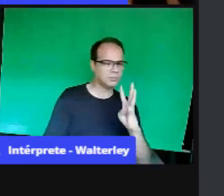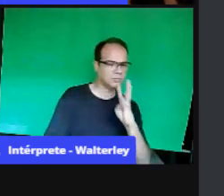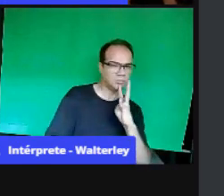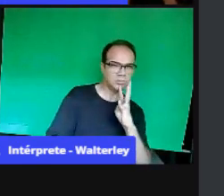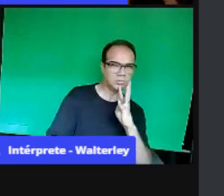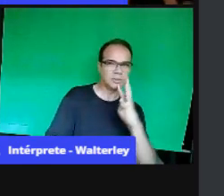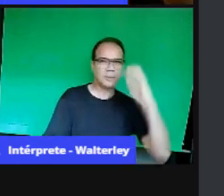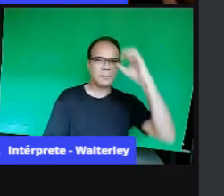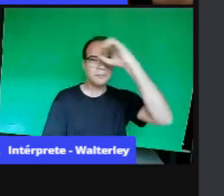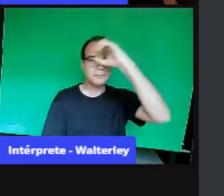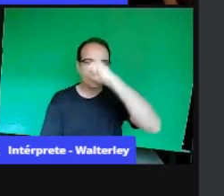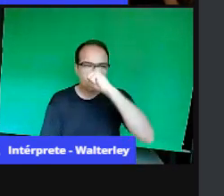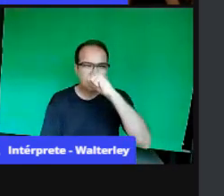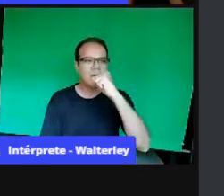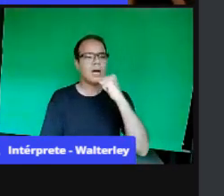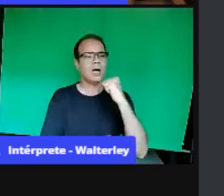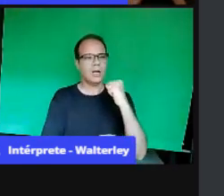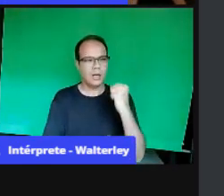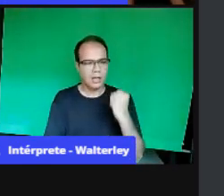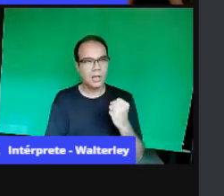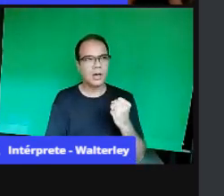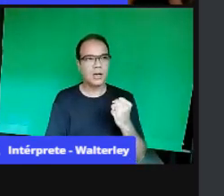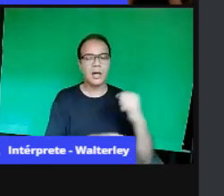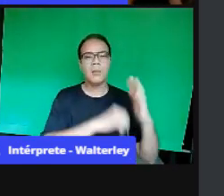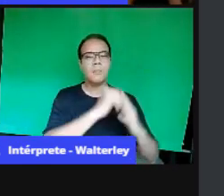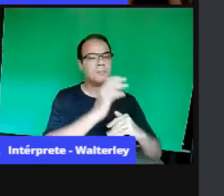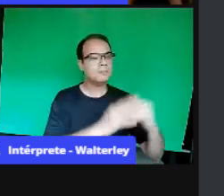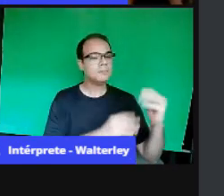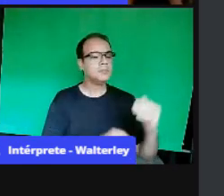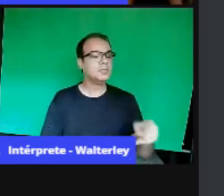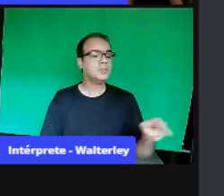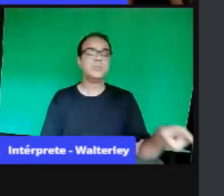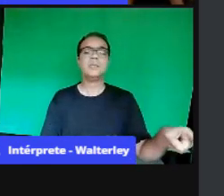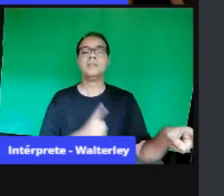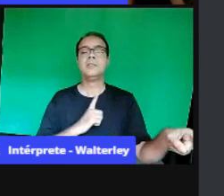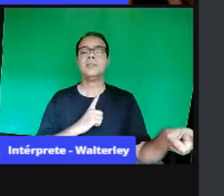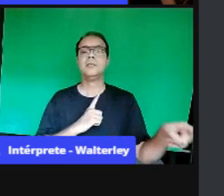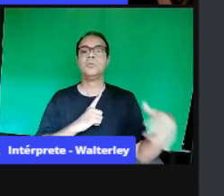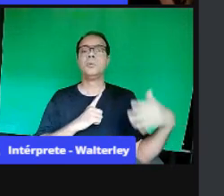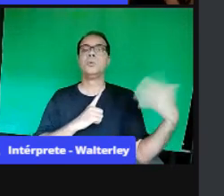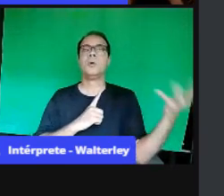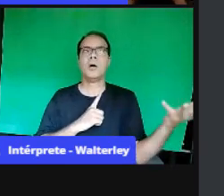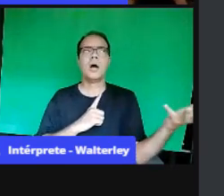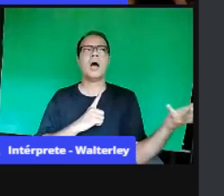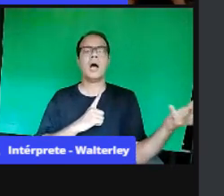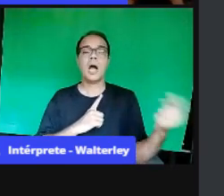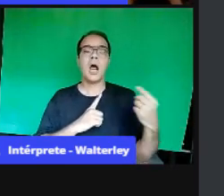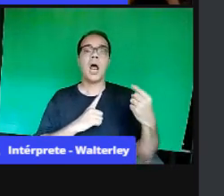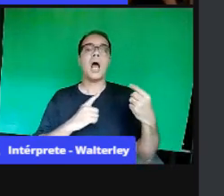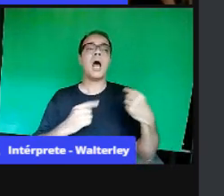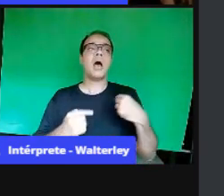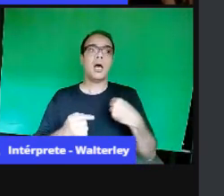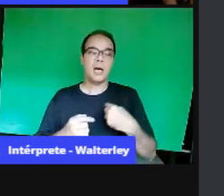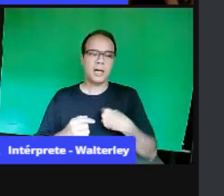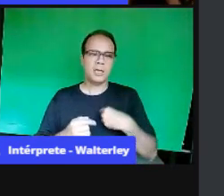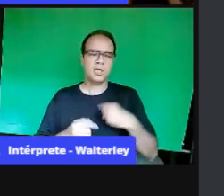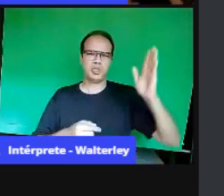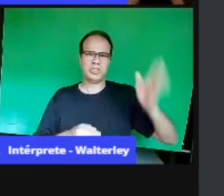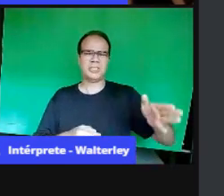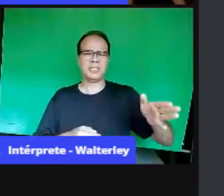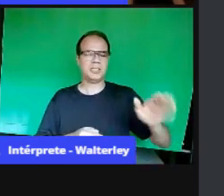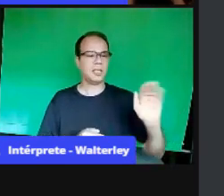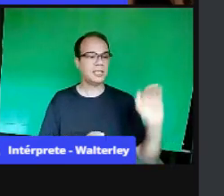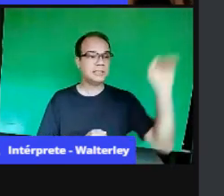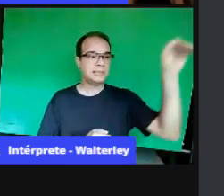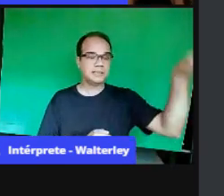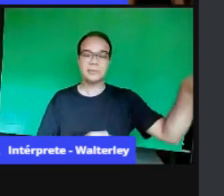a necessidade de saber que habilidade o indivíduo possui. Porque a partir do momento que eu sei o que ele tem, o